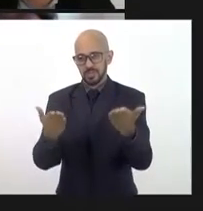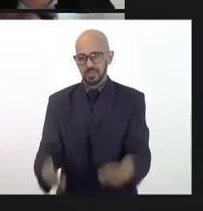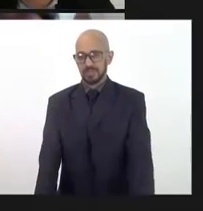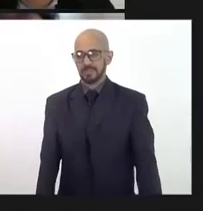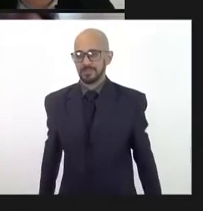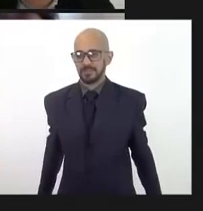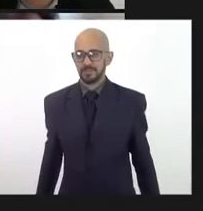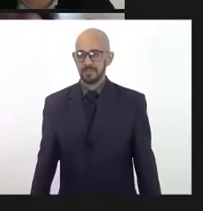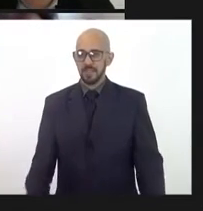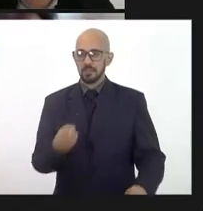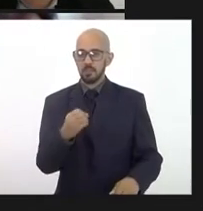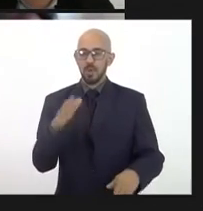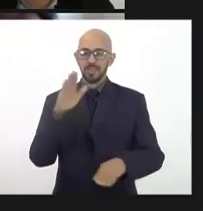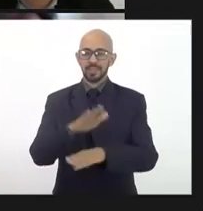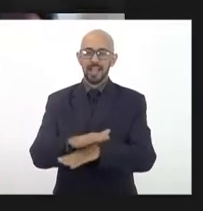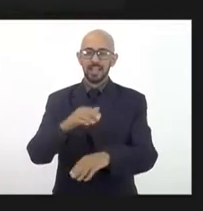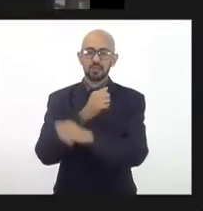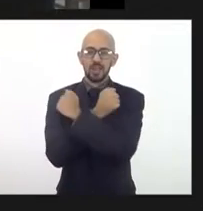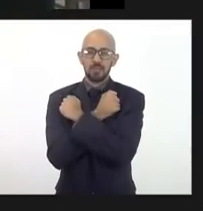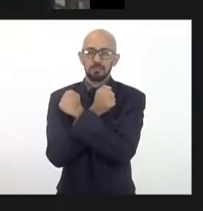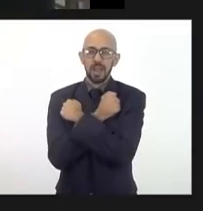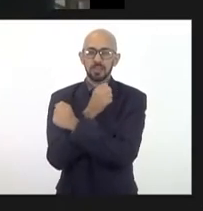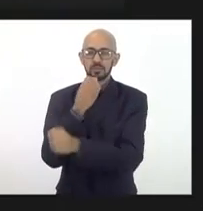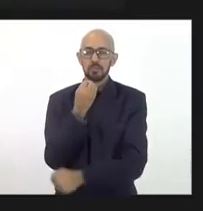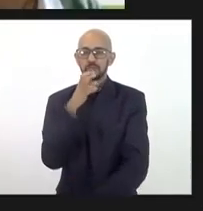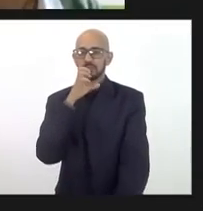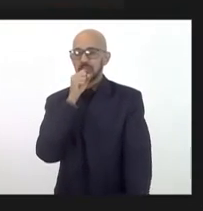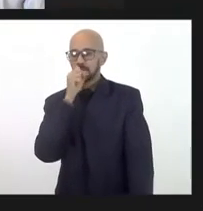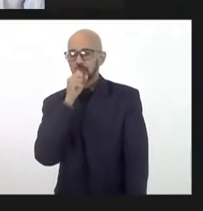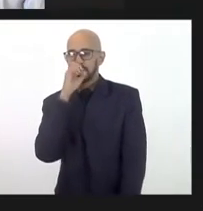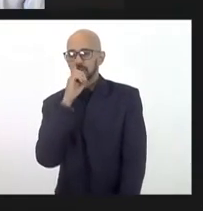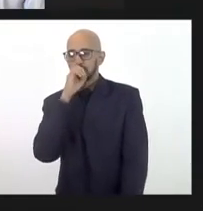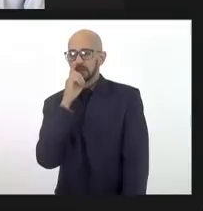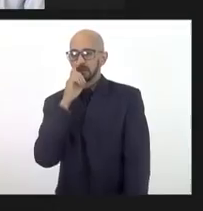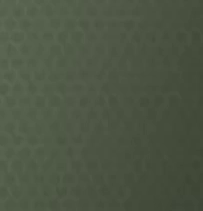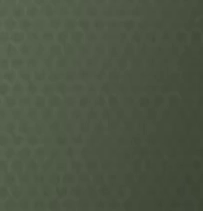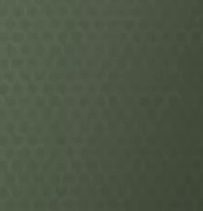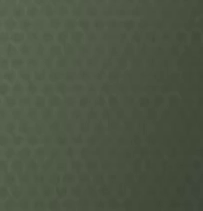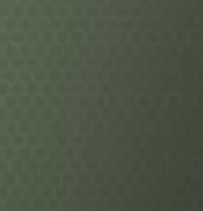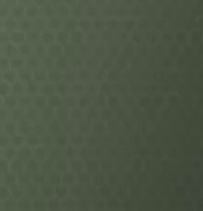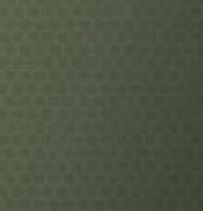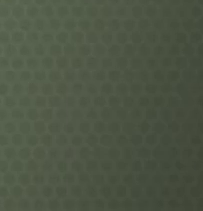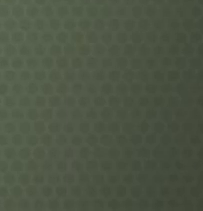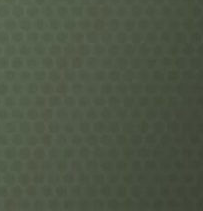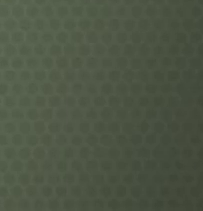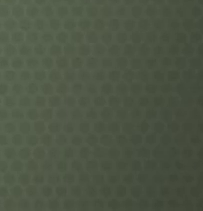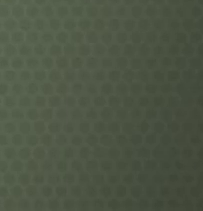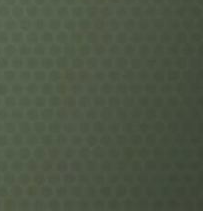Boa tarde, um abraço, bom fim de semana a todos. Boa tarde, boa tarde.